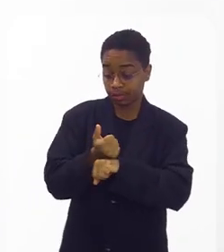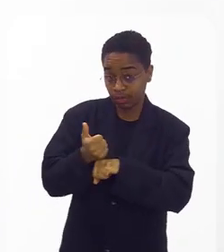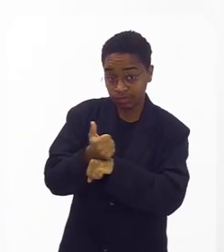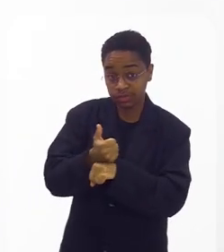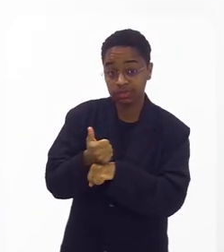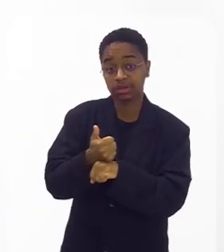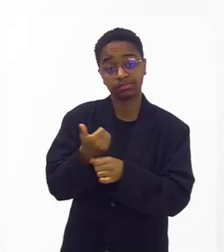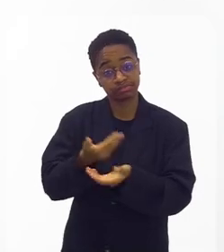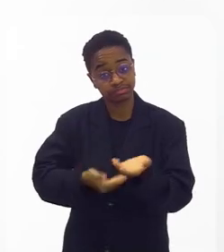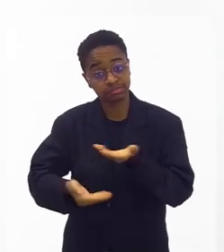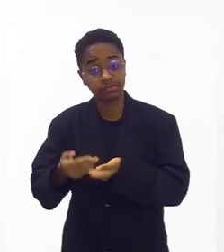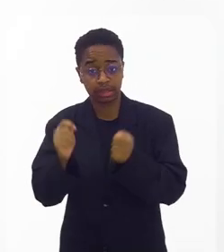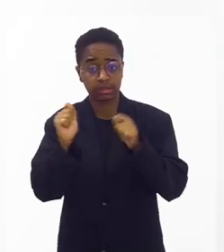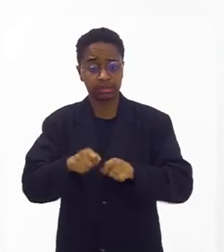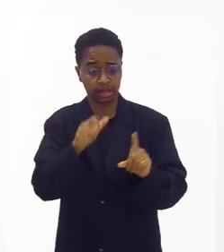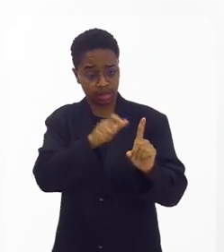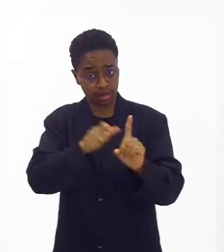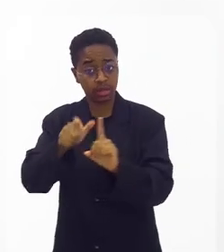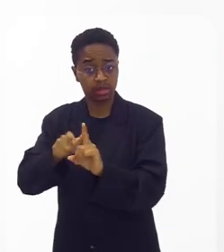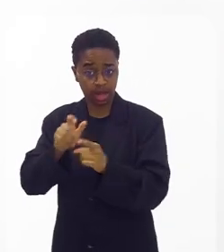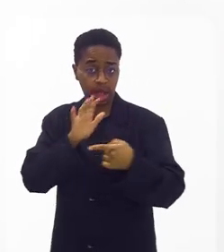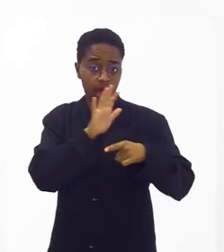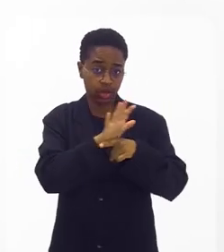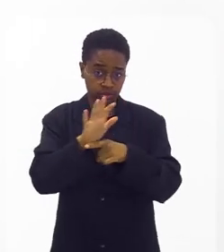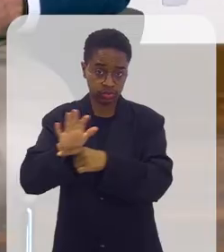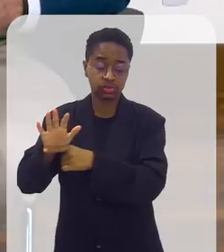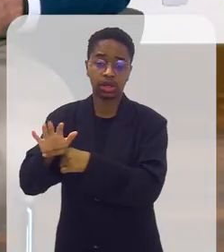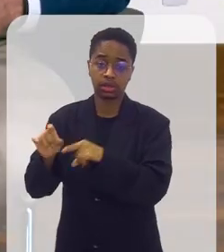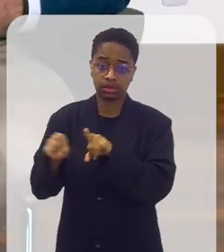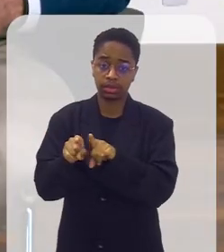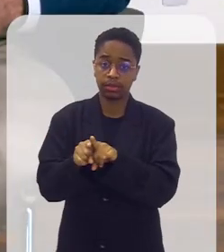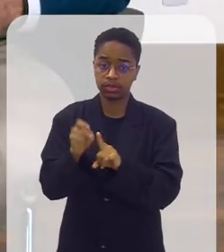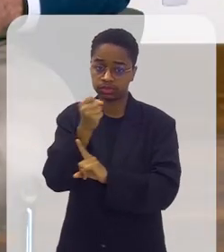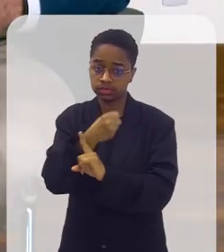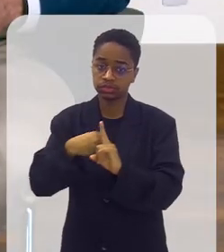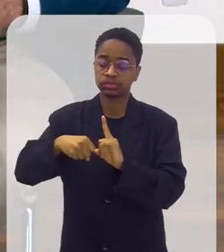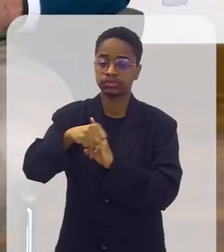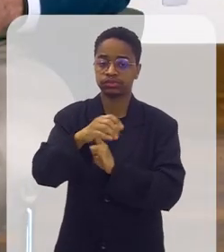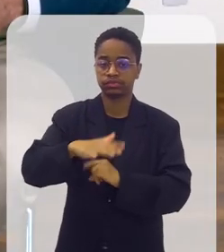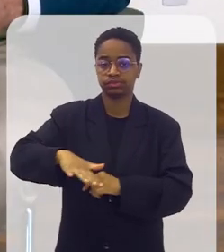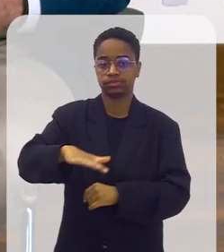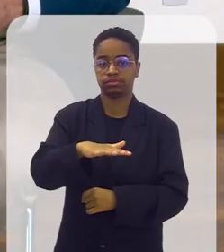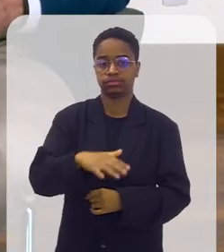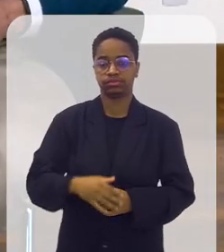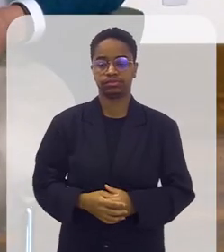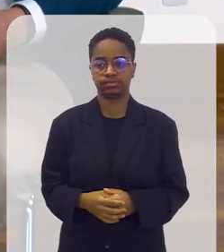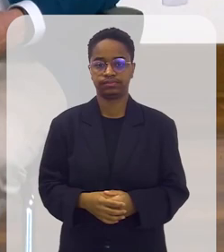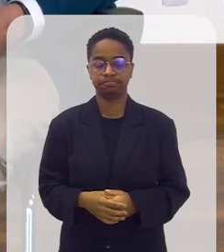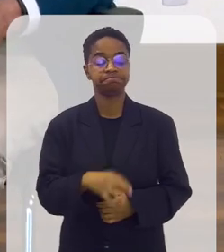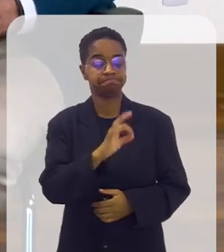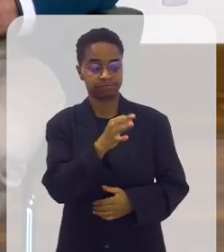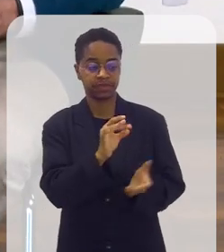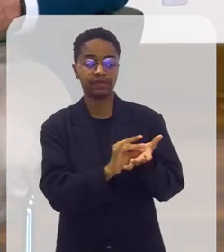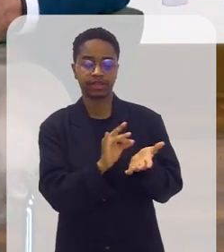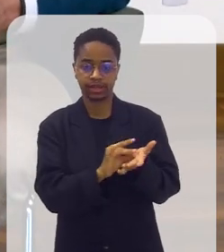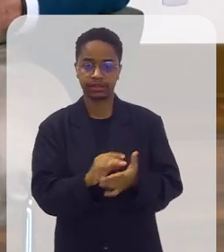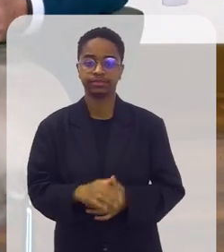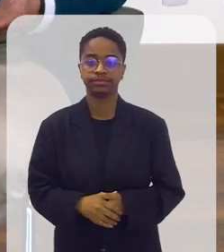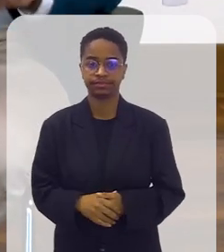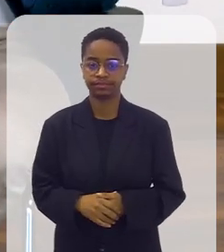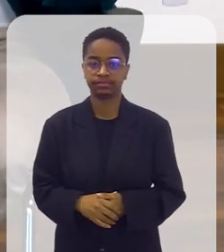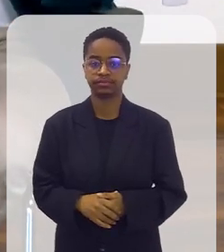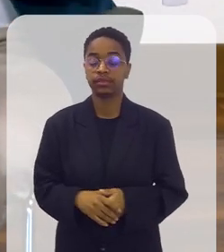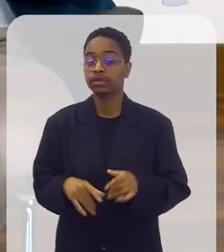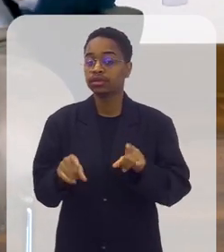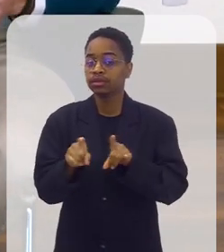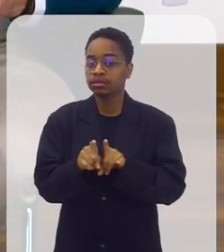profissional, essa pessoa idosa pode trazer muita contribuição para a sociedade como um todo, né? Certo, verdade. Inclusive, a